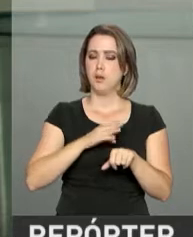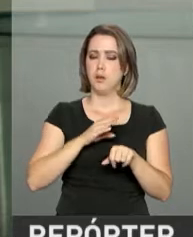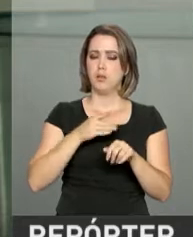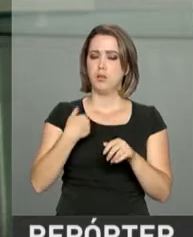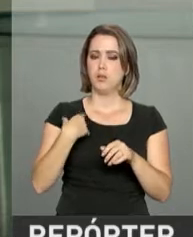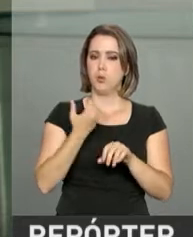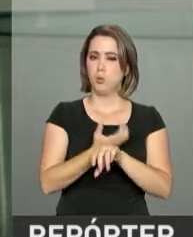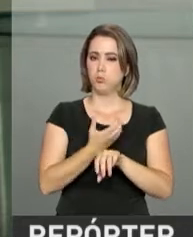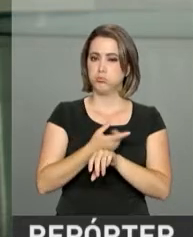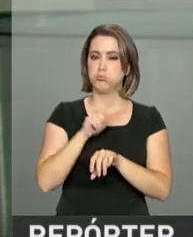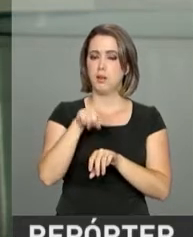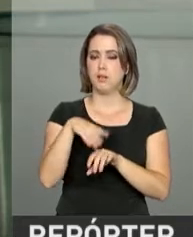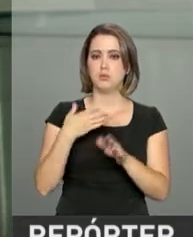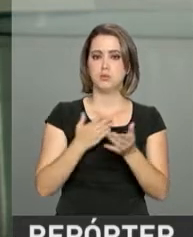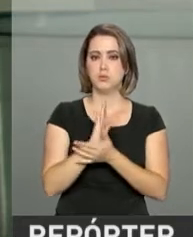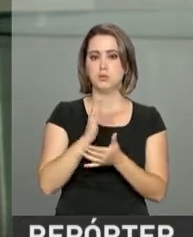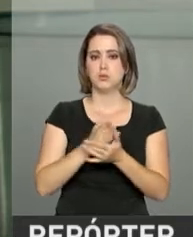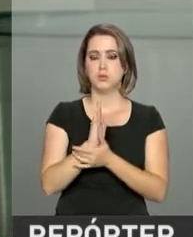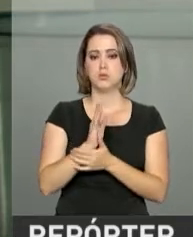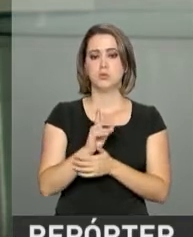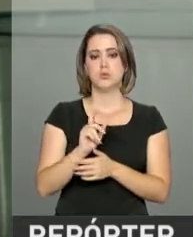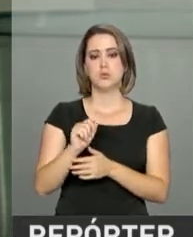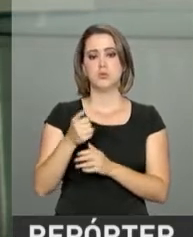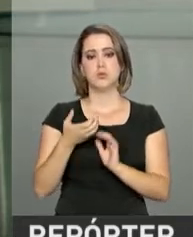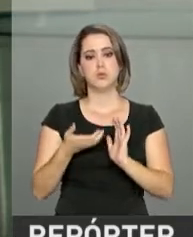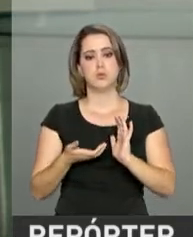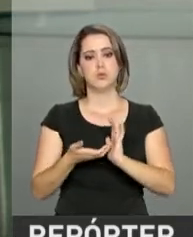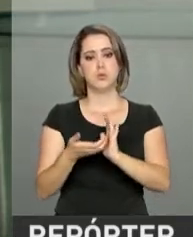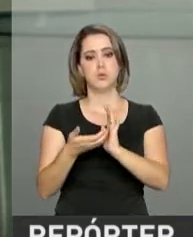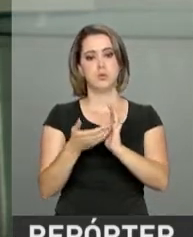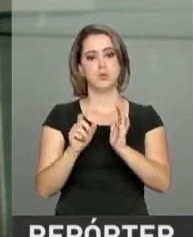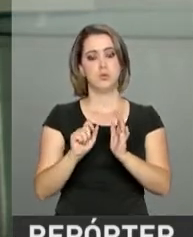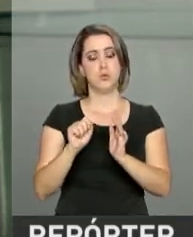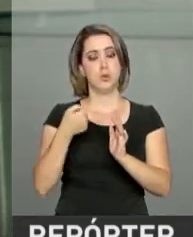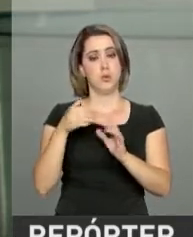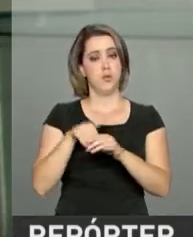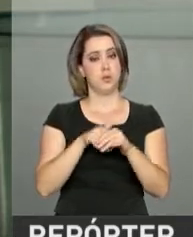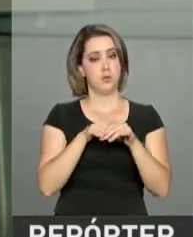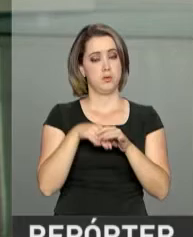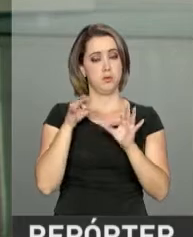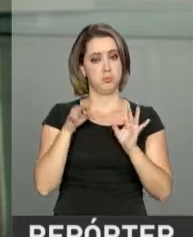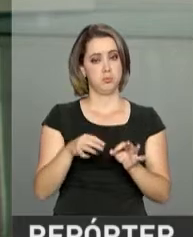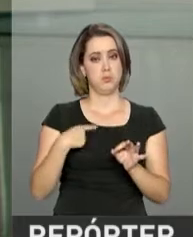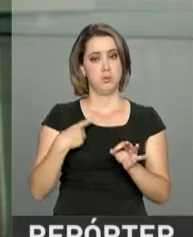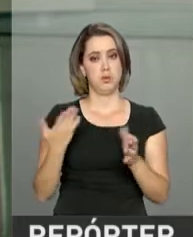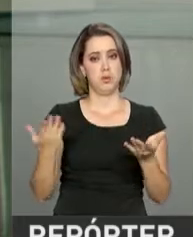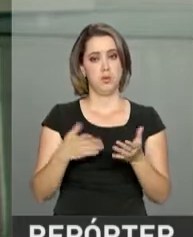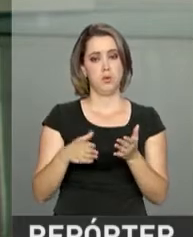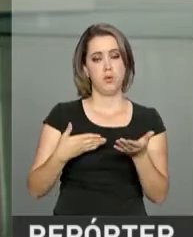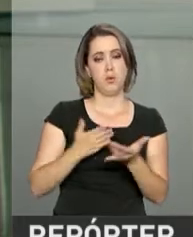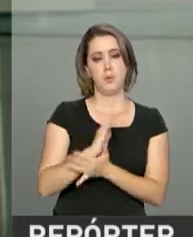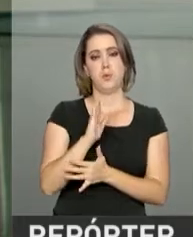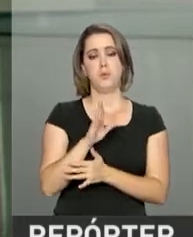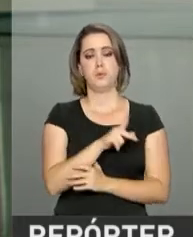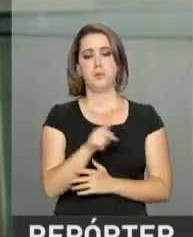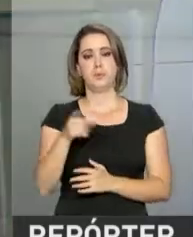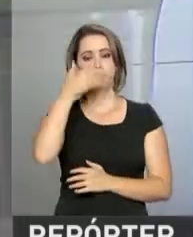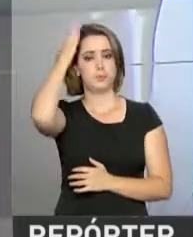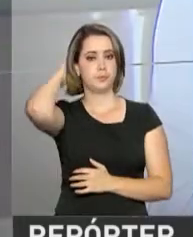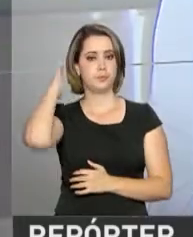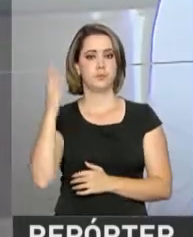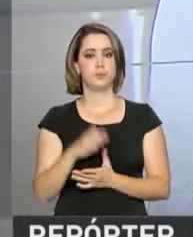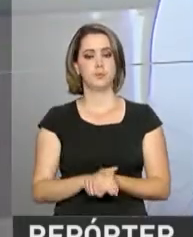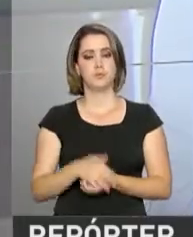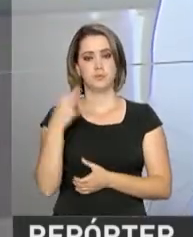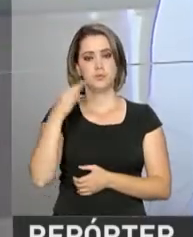Senado Federal com uma votação simbólica e o texto agora segue para sanção presidencial. Roberto. Tá